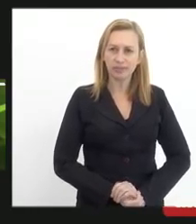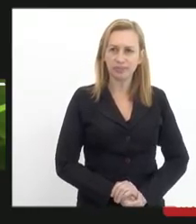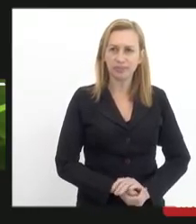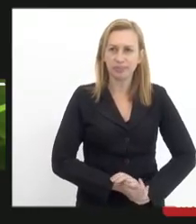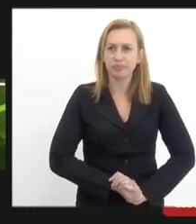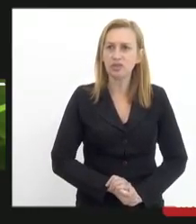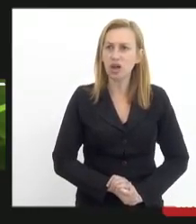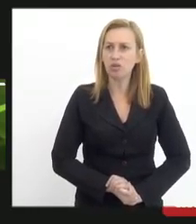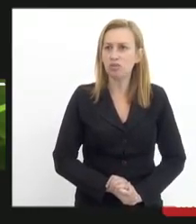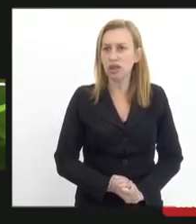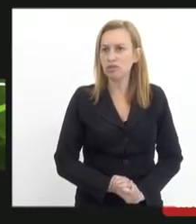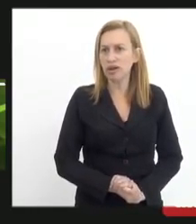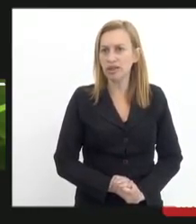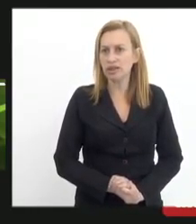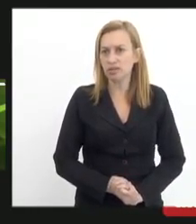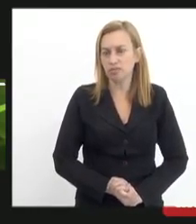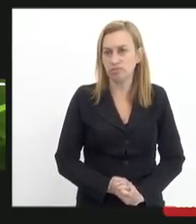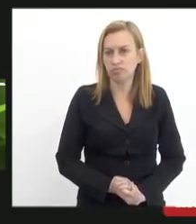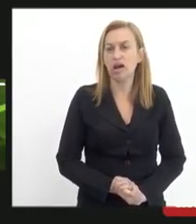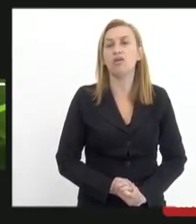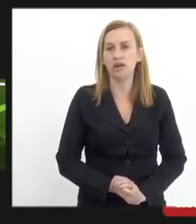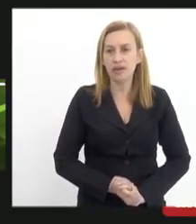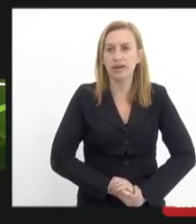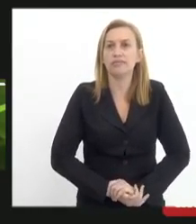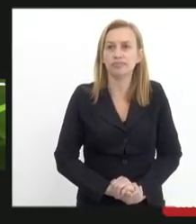Nos termos regimentais,